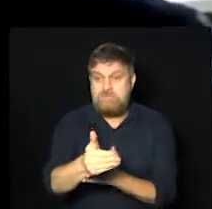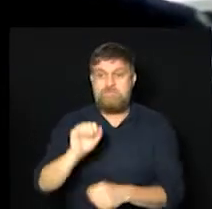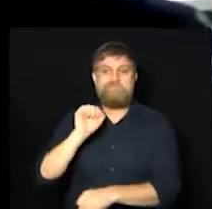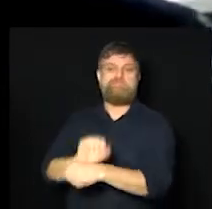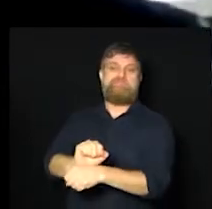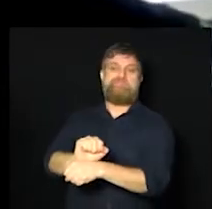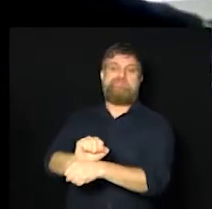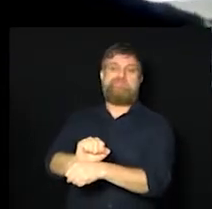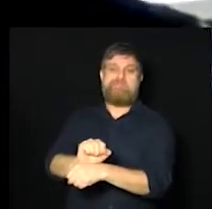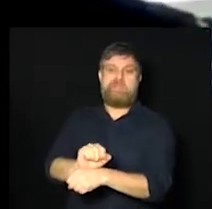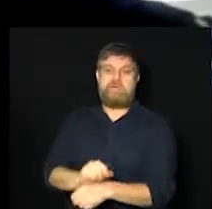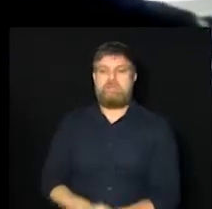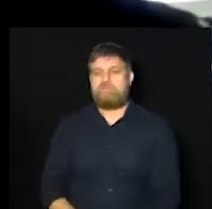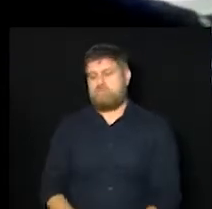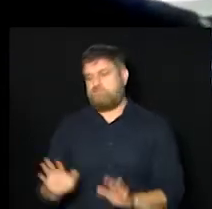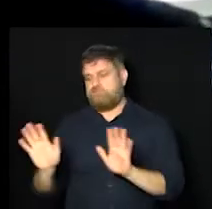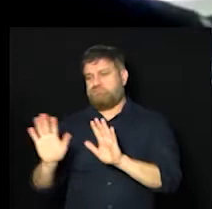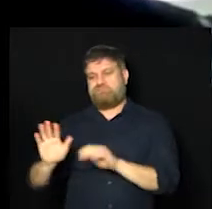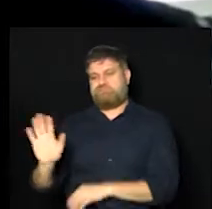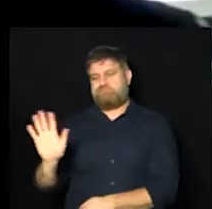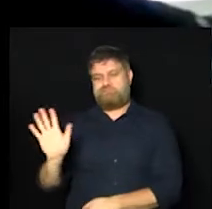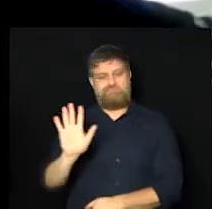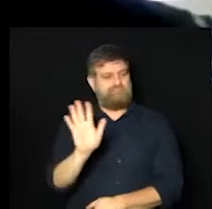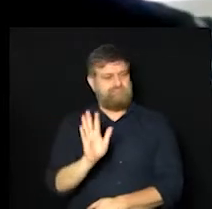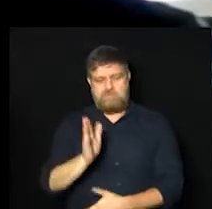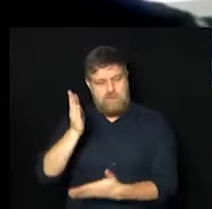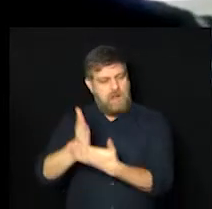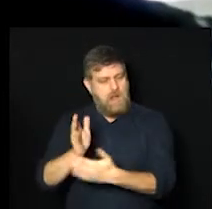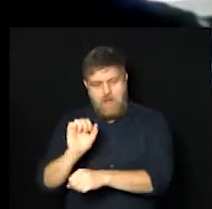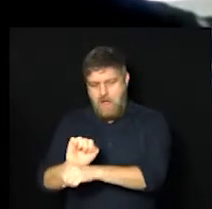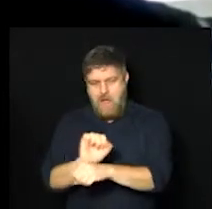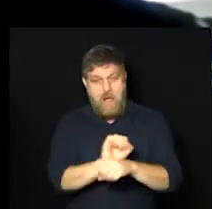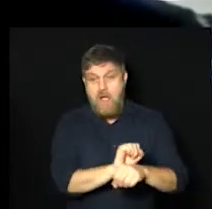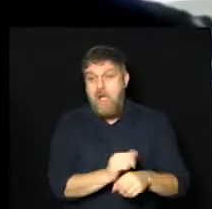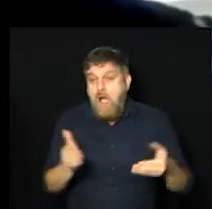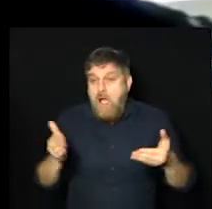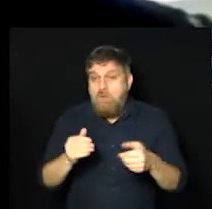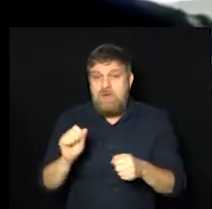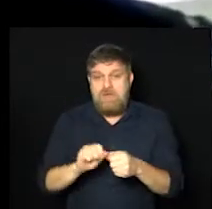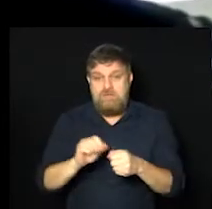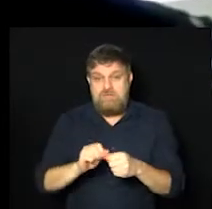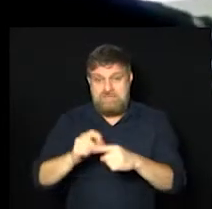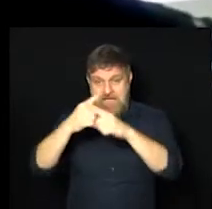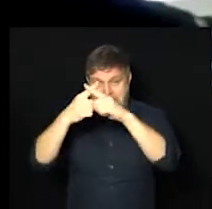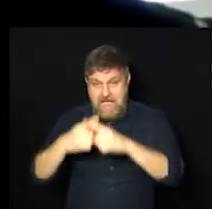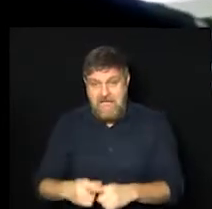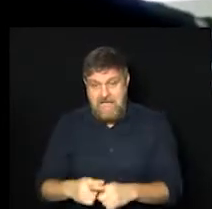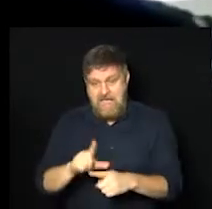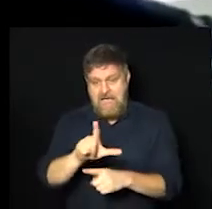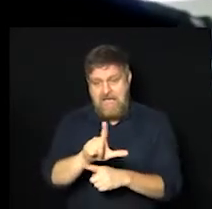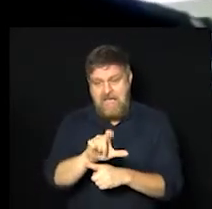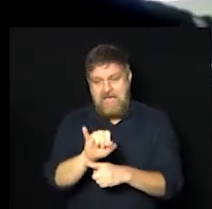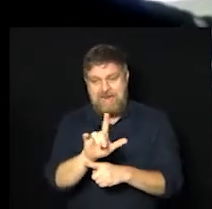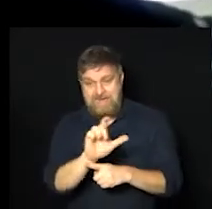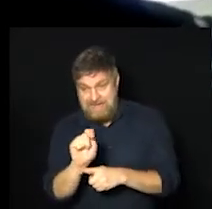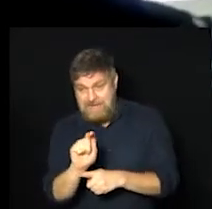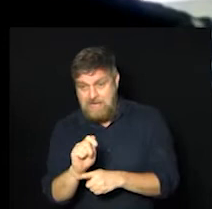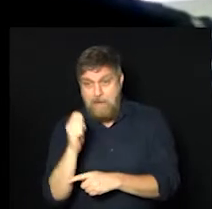nós paramos, mandamos todo mundo embora, entendeu? E o que, que vai se fazer agora? Vai fazer a Liga Paulista 2021.